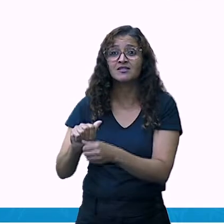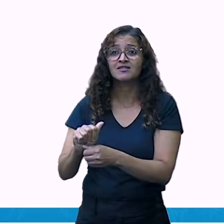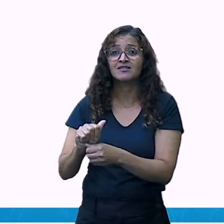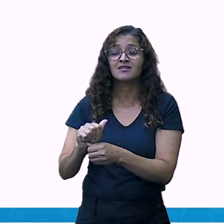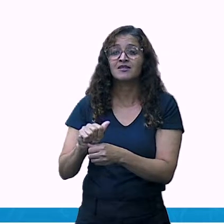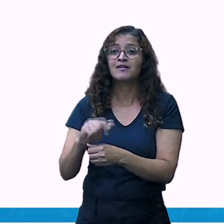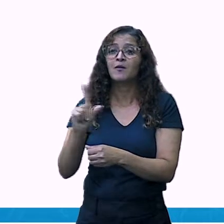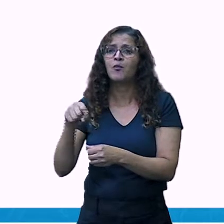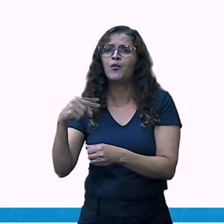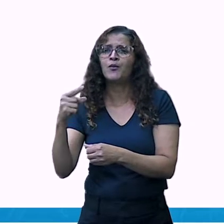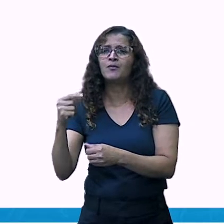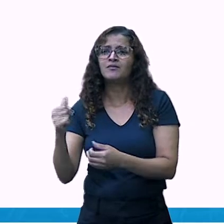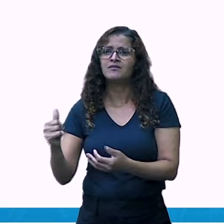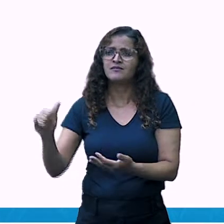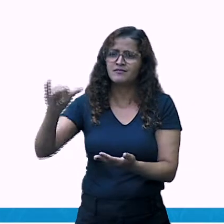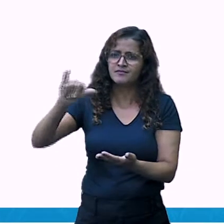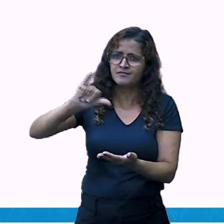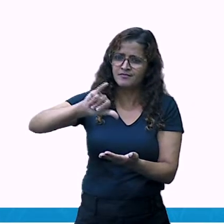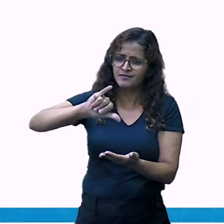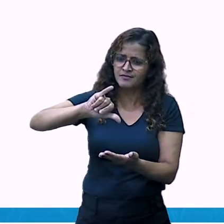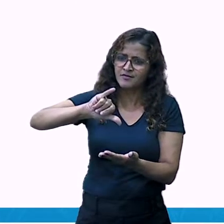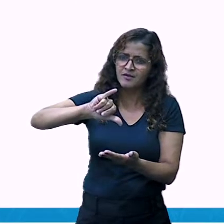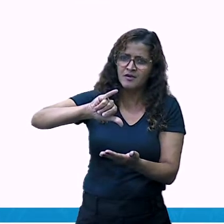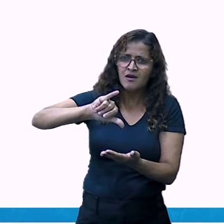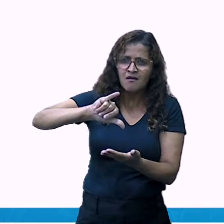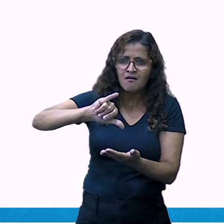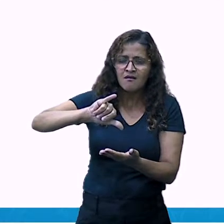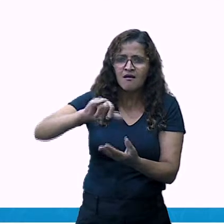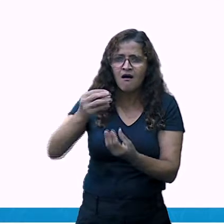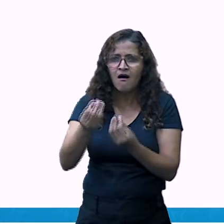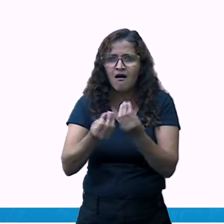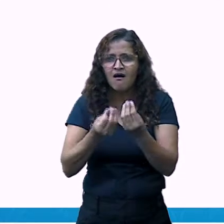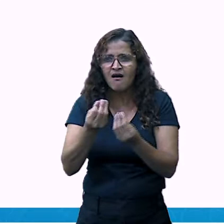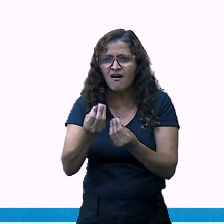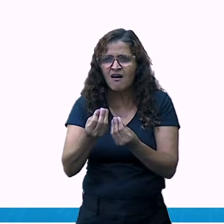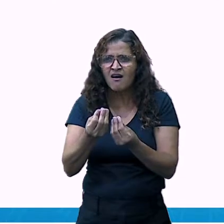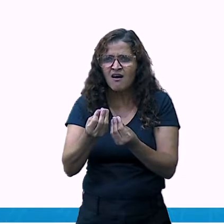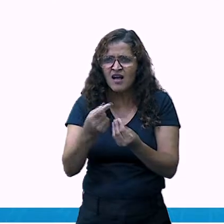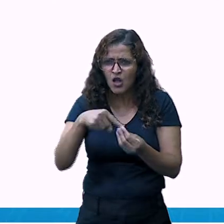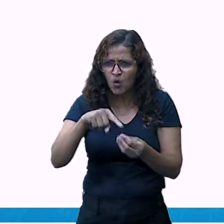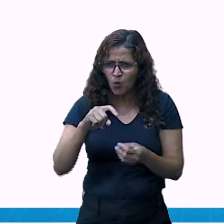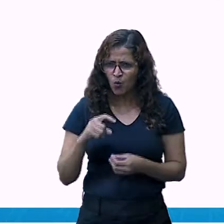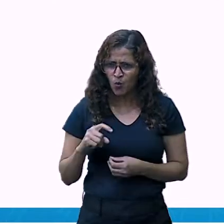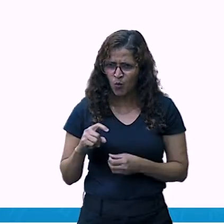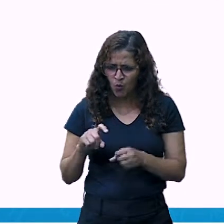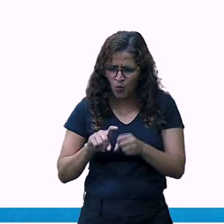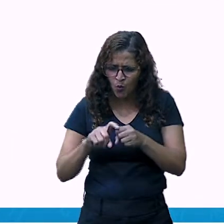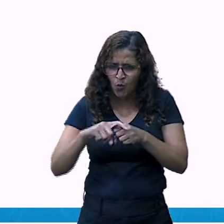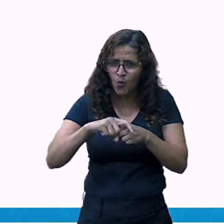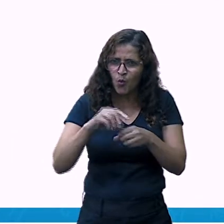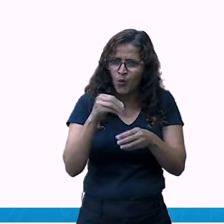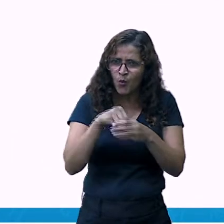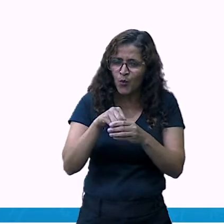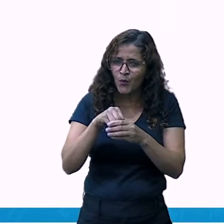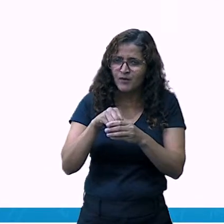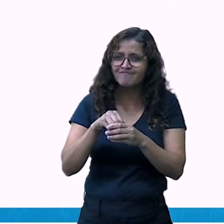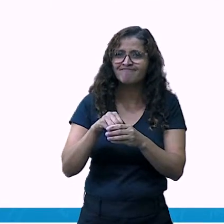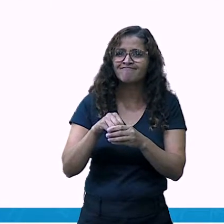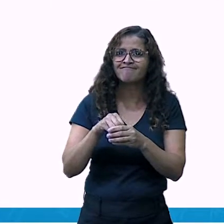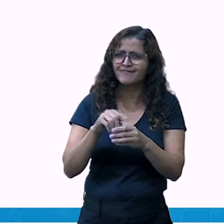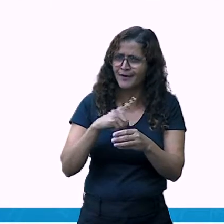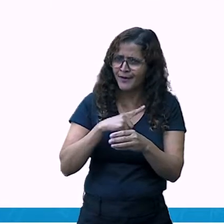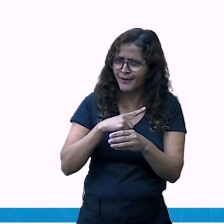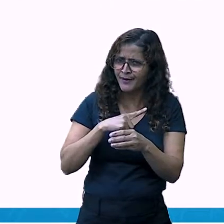Mas, professora, o vinagre, então, ele tem algum tipo de fungo? Sim, porque é através